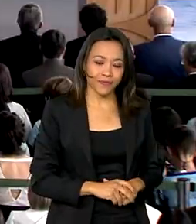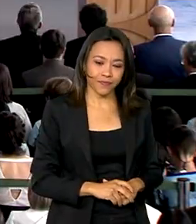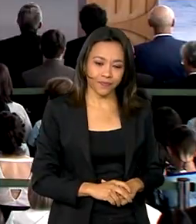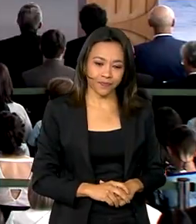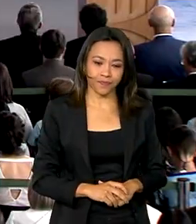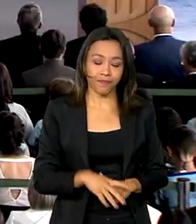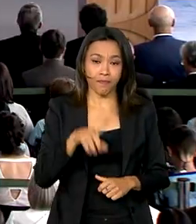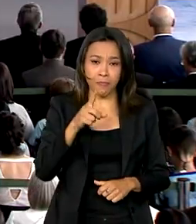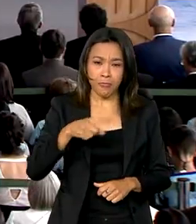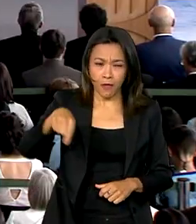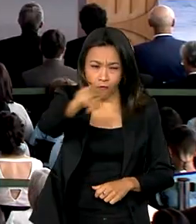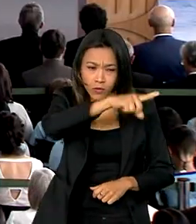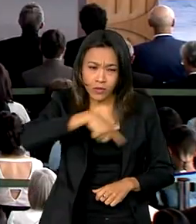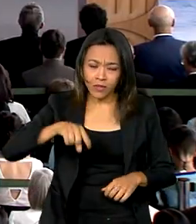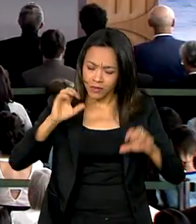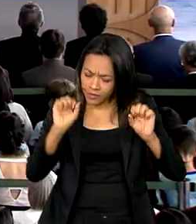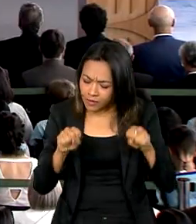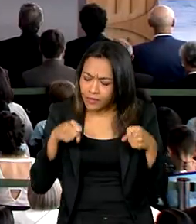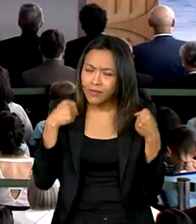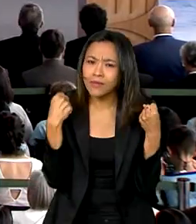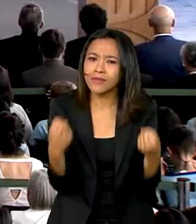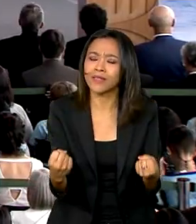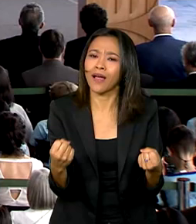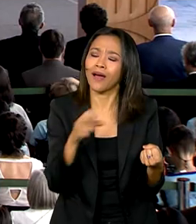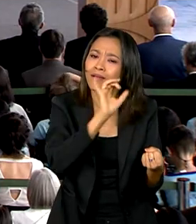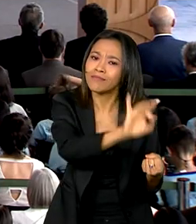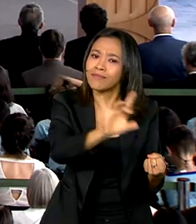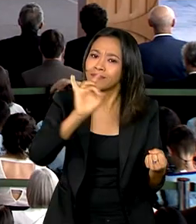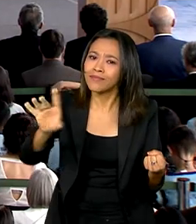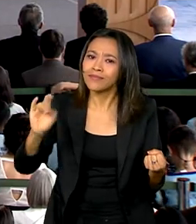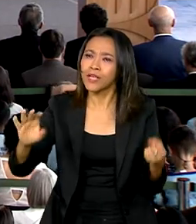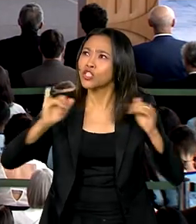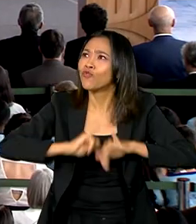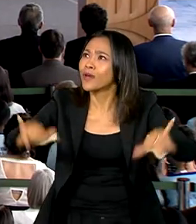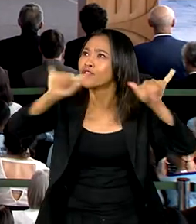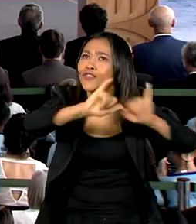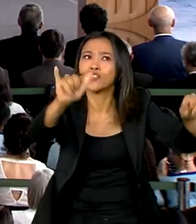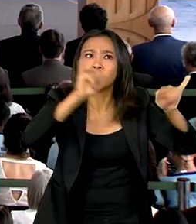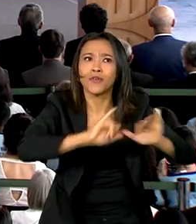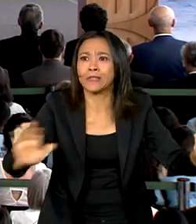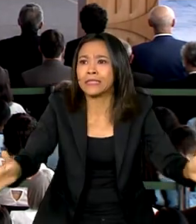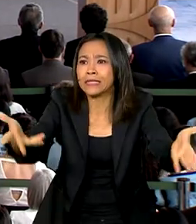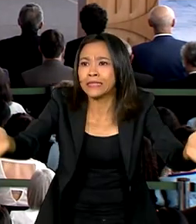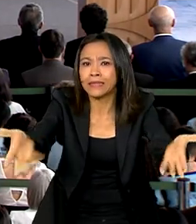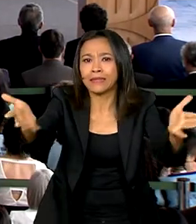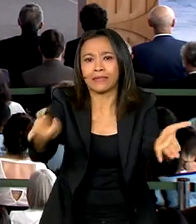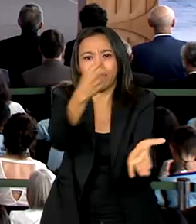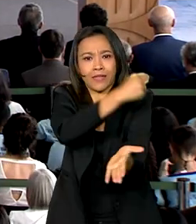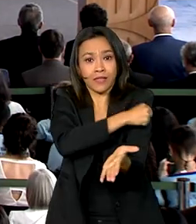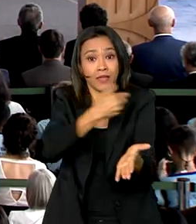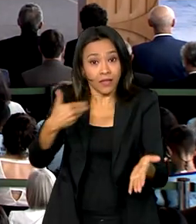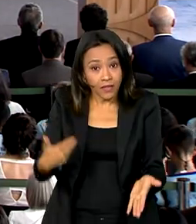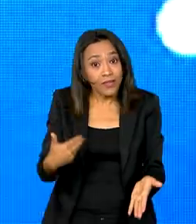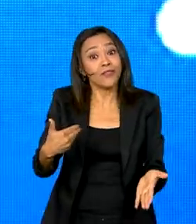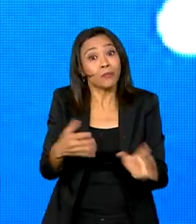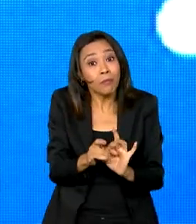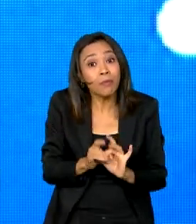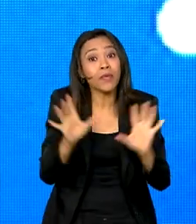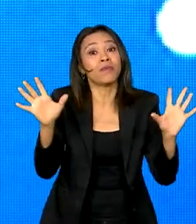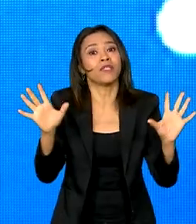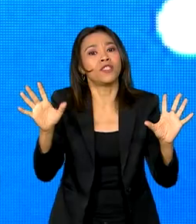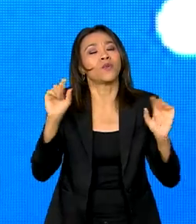A dedicação de cada pessoa num grande movimento nacional é que vai permitir não só um